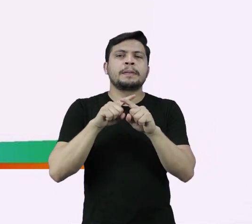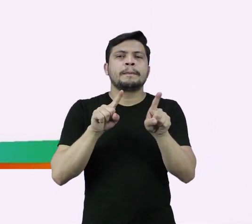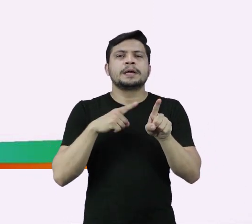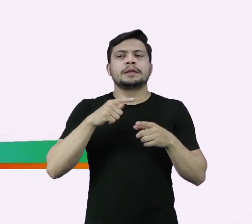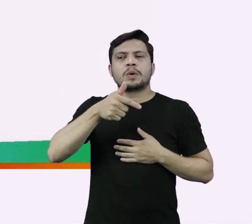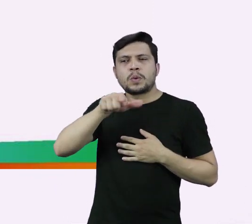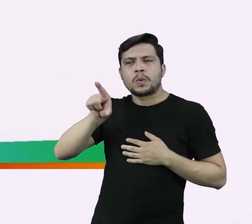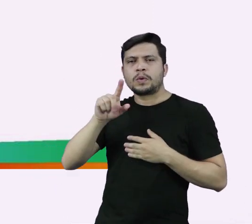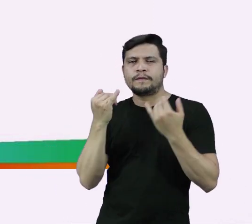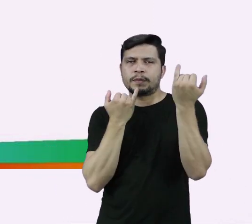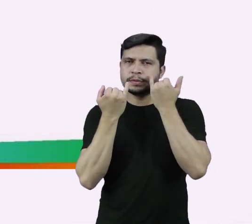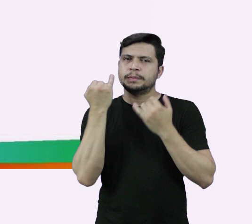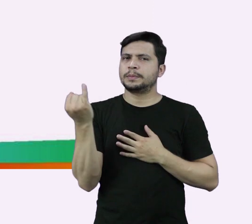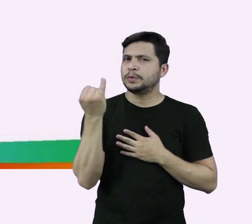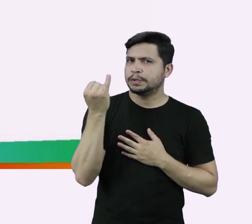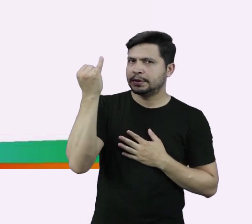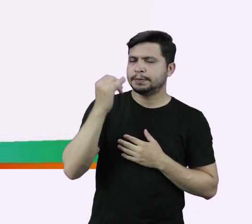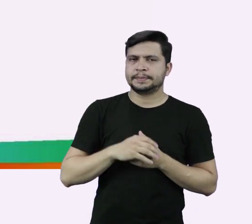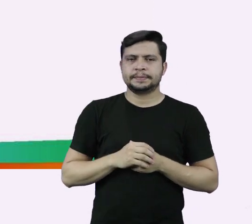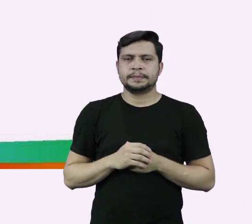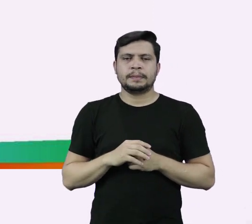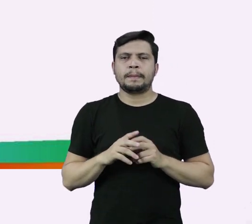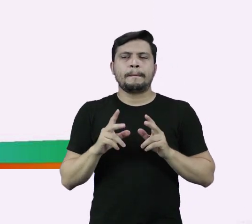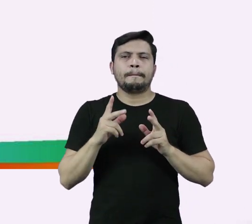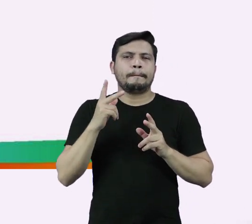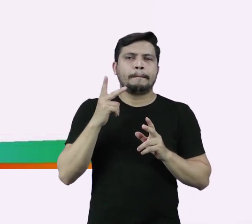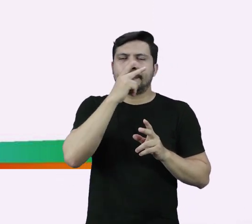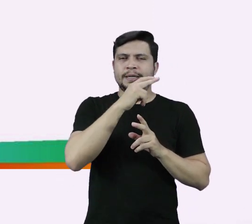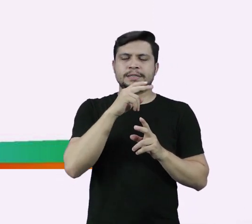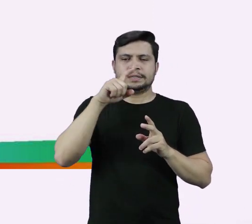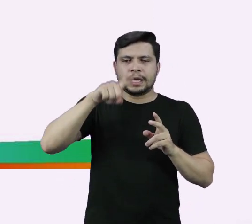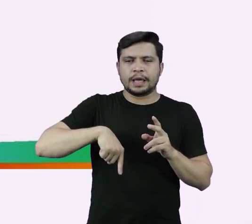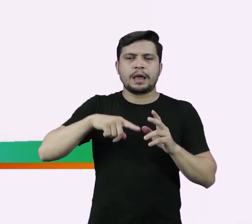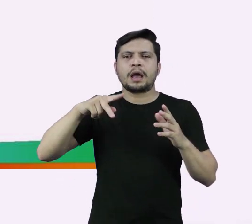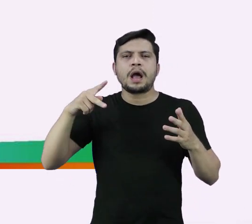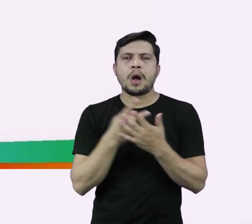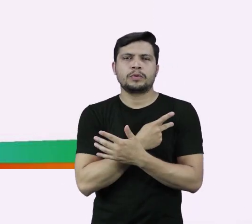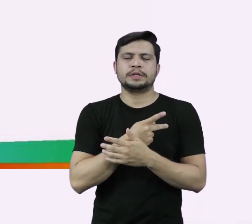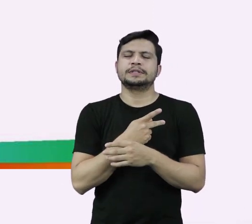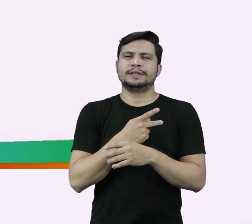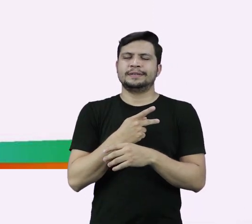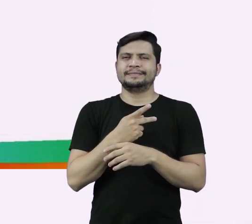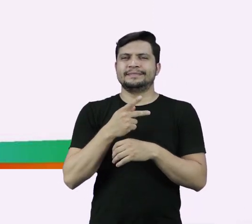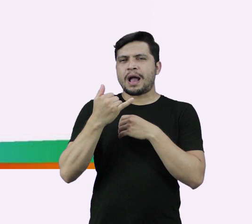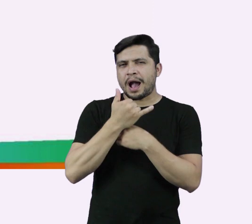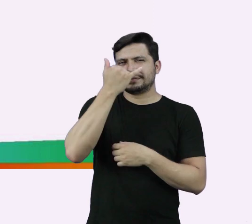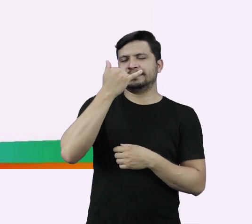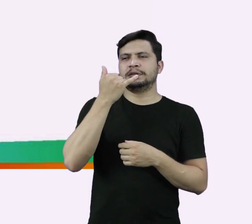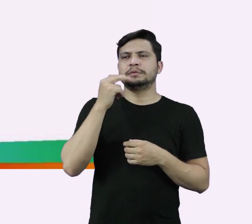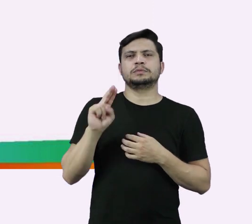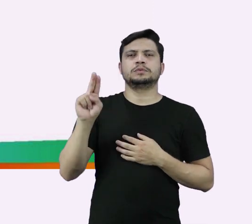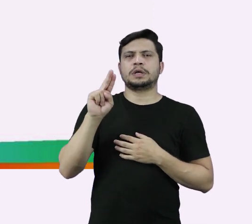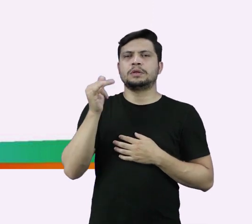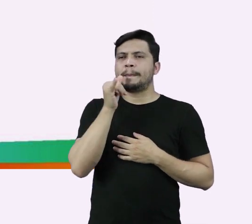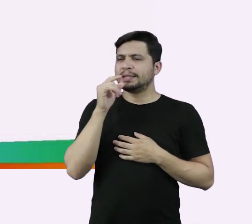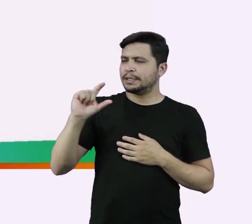está dizendo que é comum a gente sofrer um acidente utilizando baterias de 12 volts. Só que na situação hipotética aqui, o